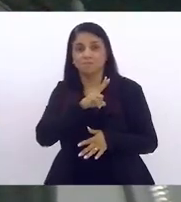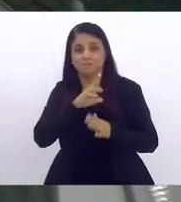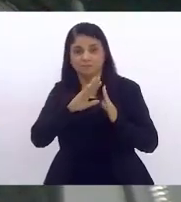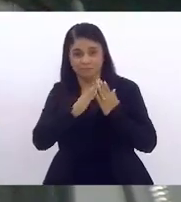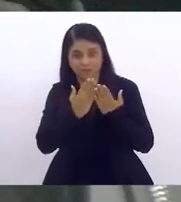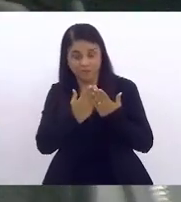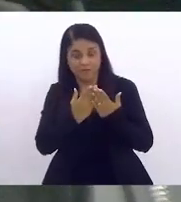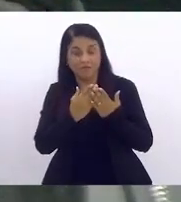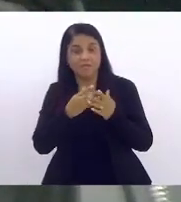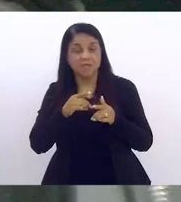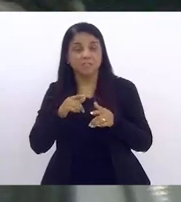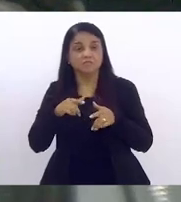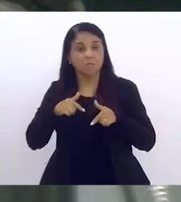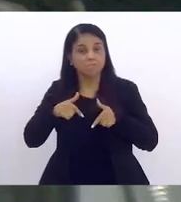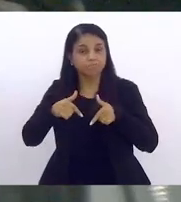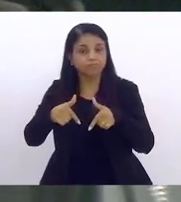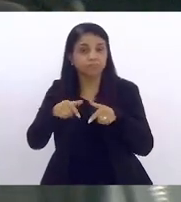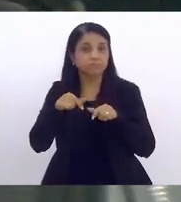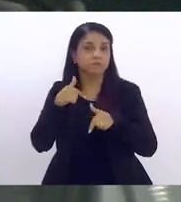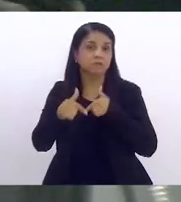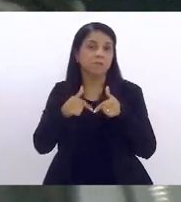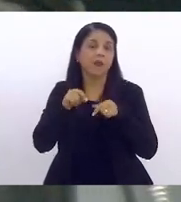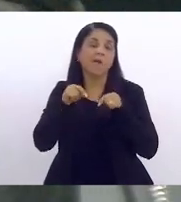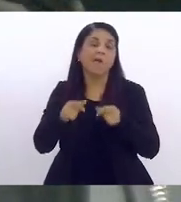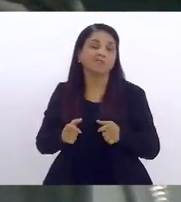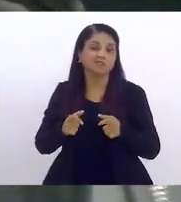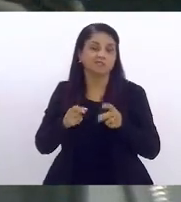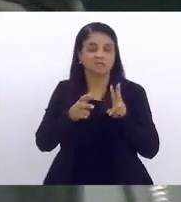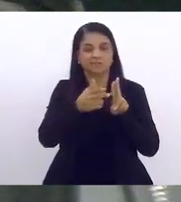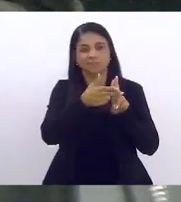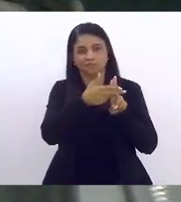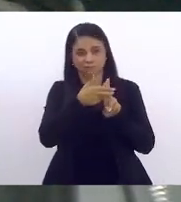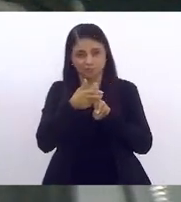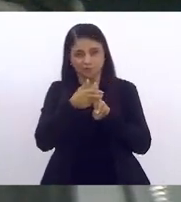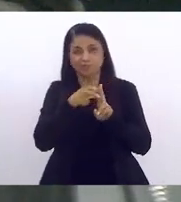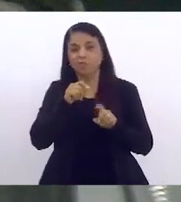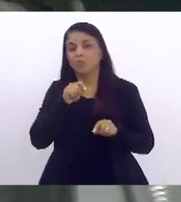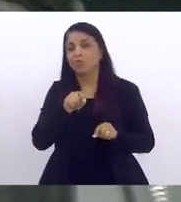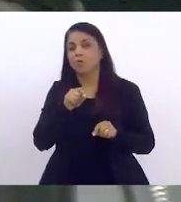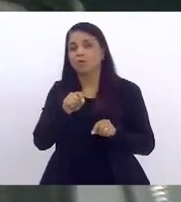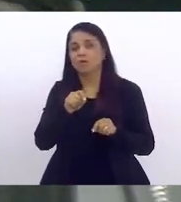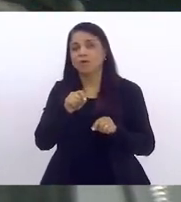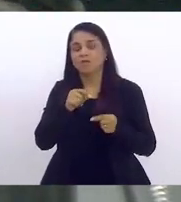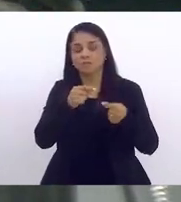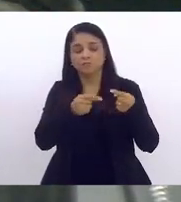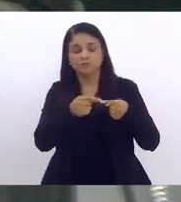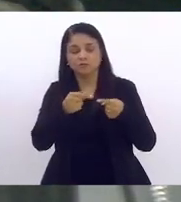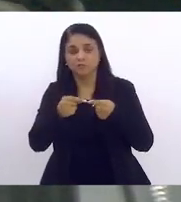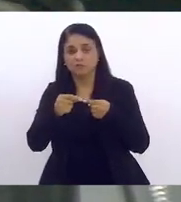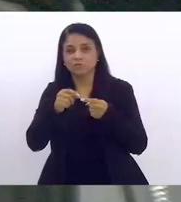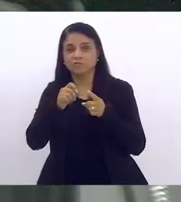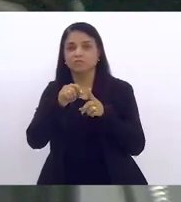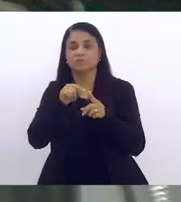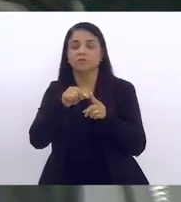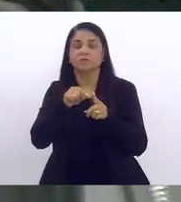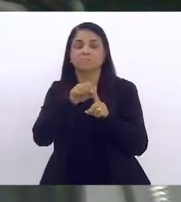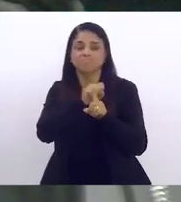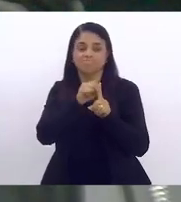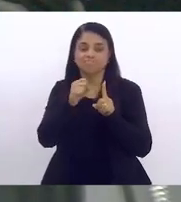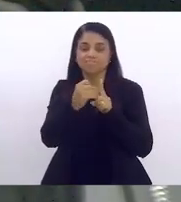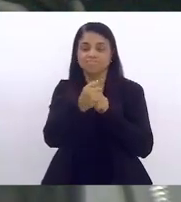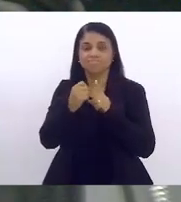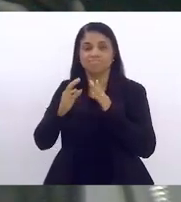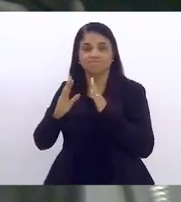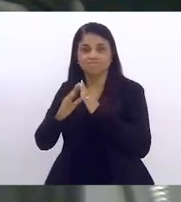Aí eu pergunto a vocês, o que a rede privada vai discutir de determinação socioambiental do processo